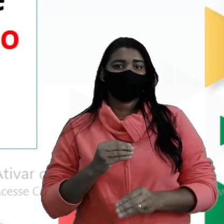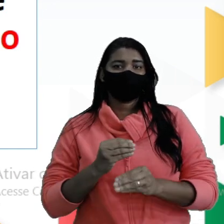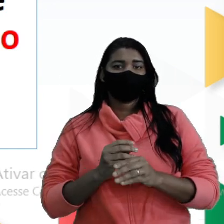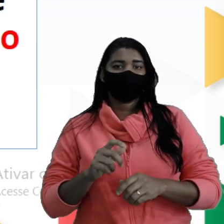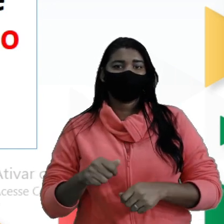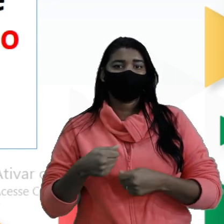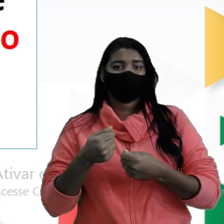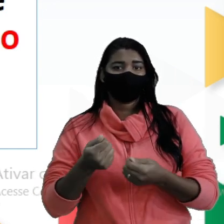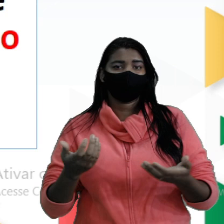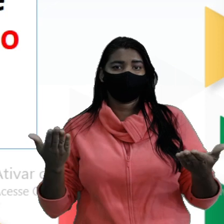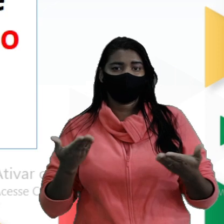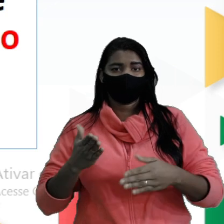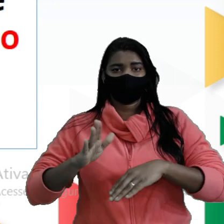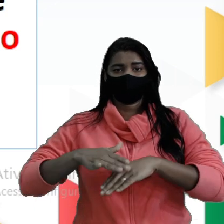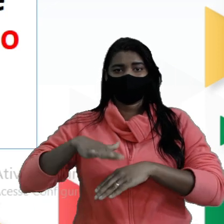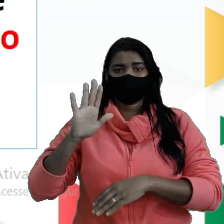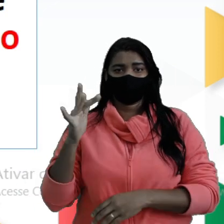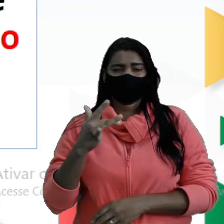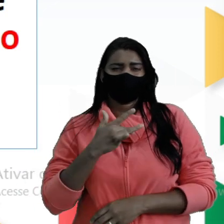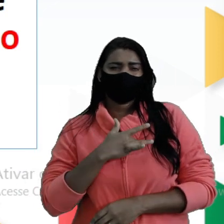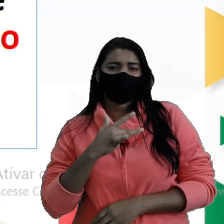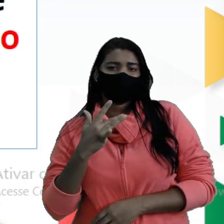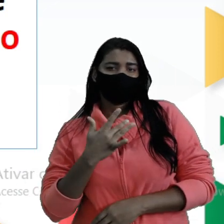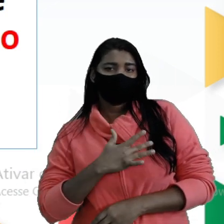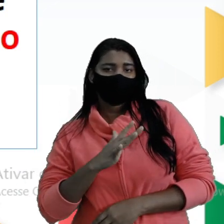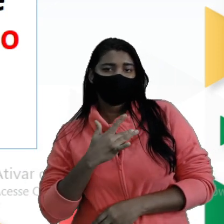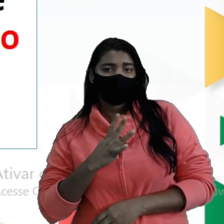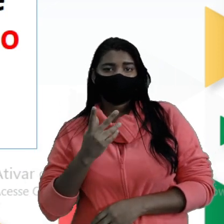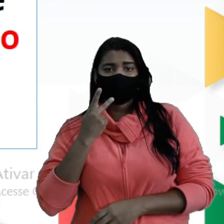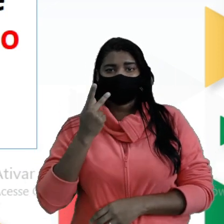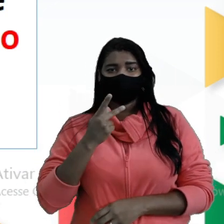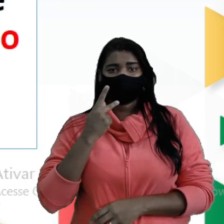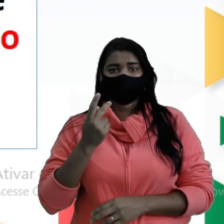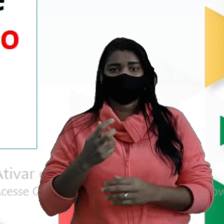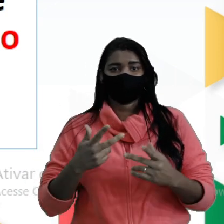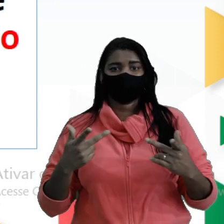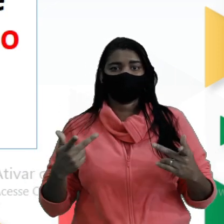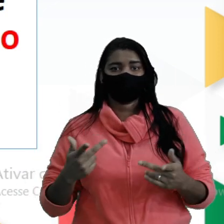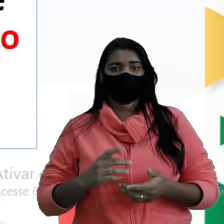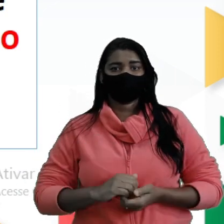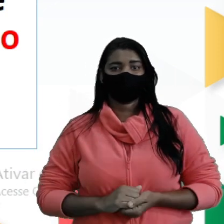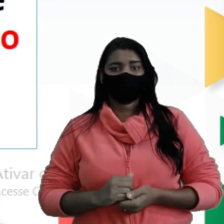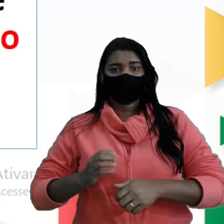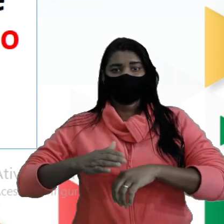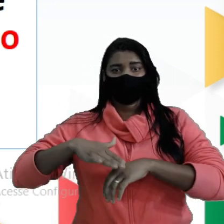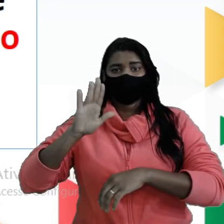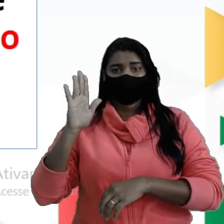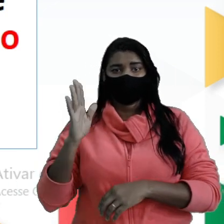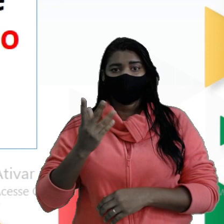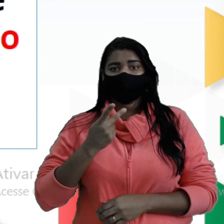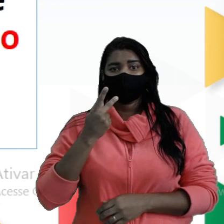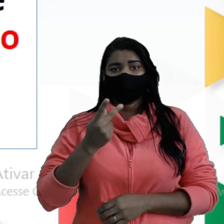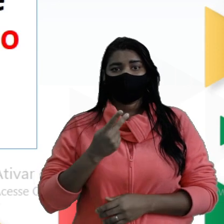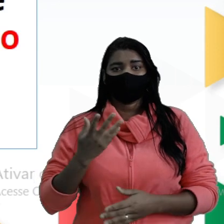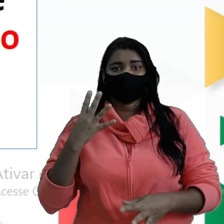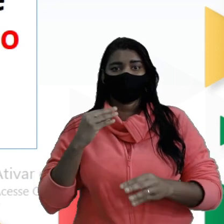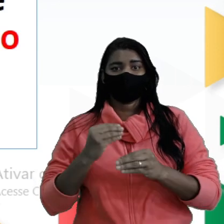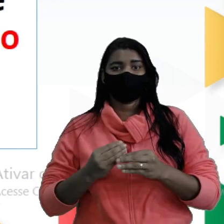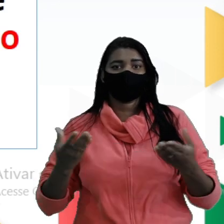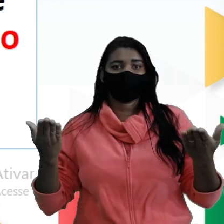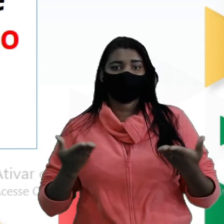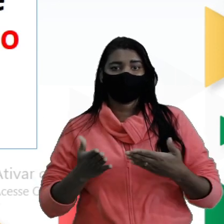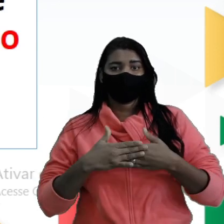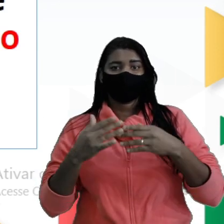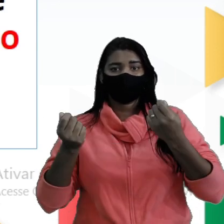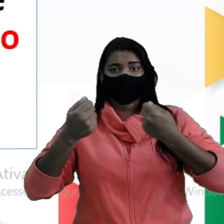reforçar ainda mais. Sinta o medo, mas fale de qualquer maneira. Quanto mais você falar em público, mais será capaz